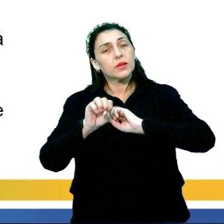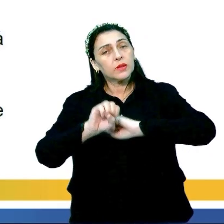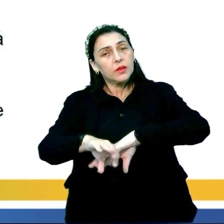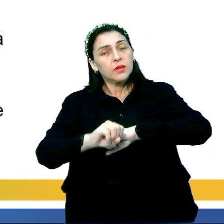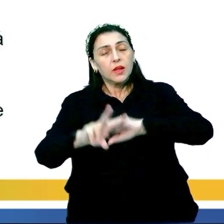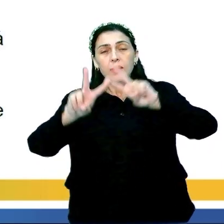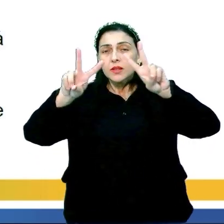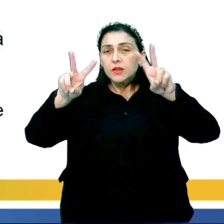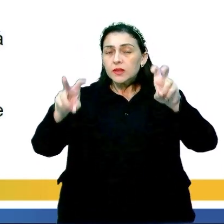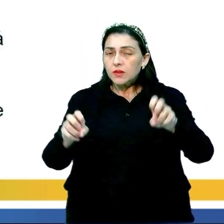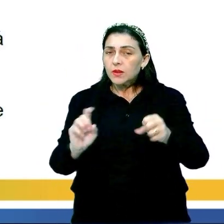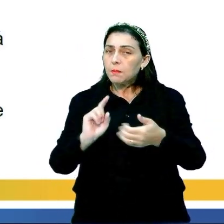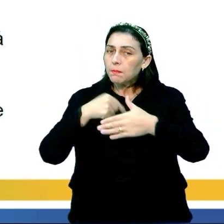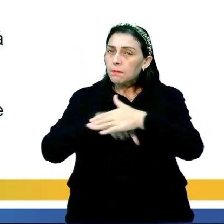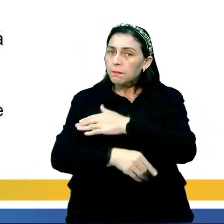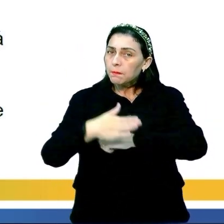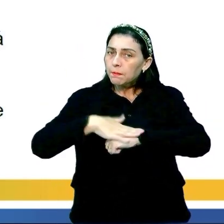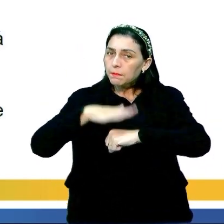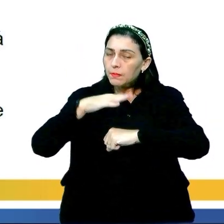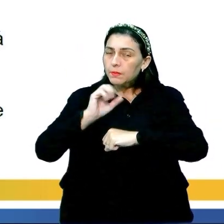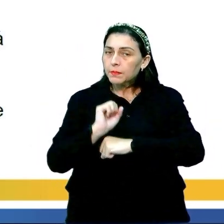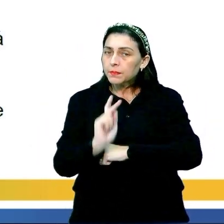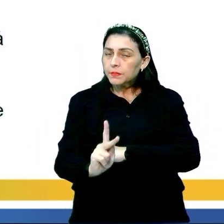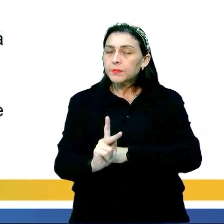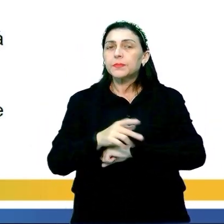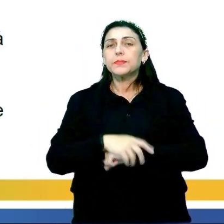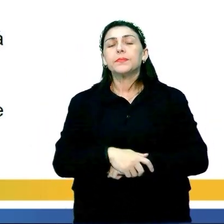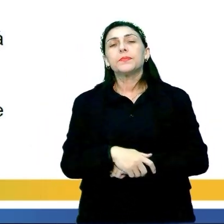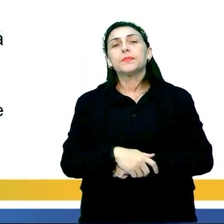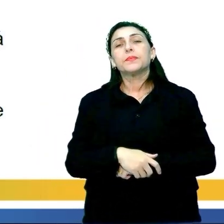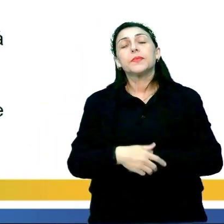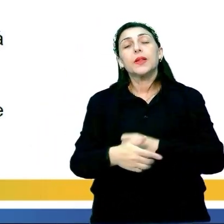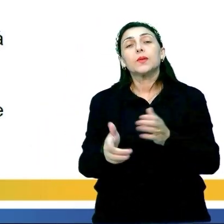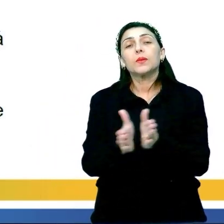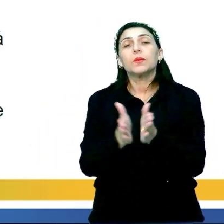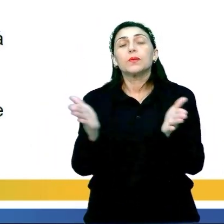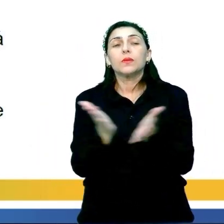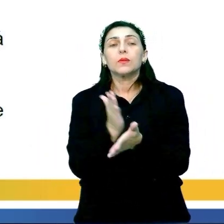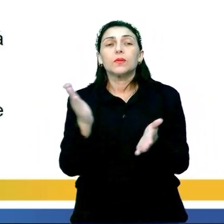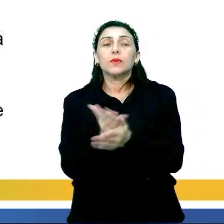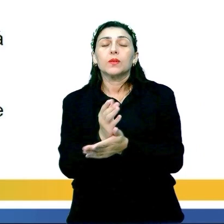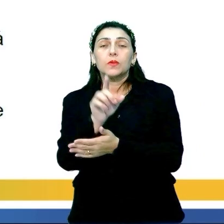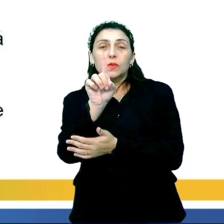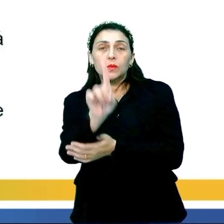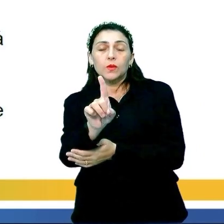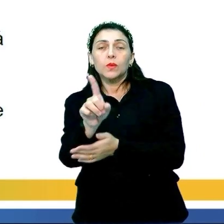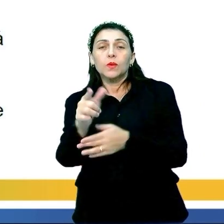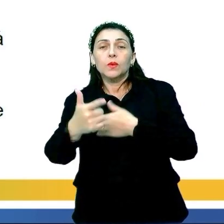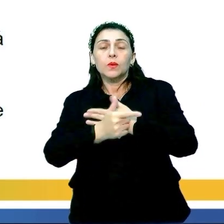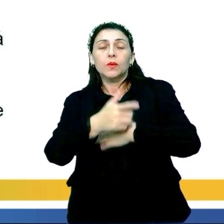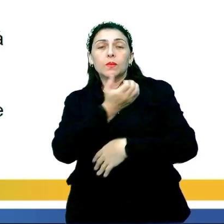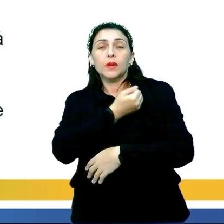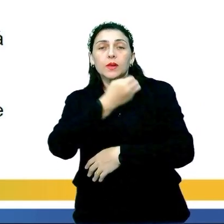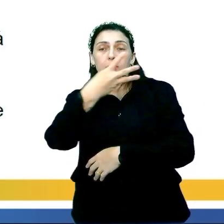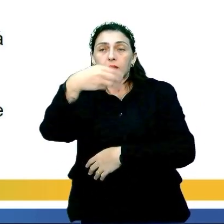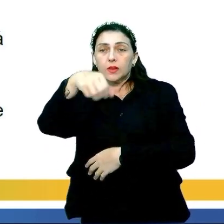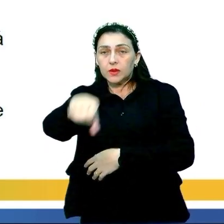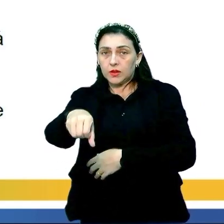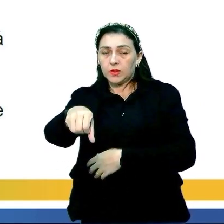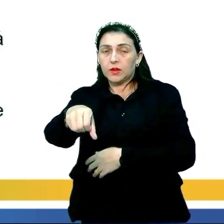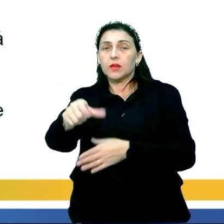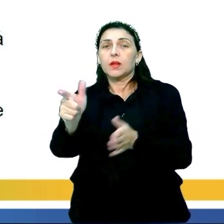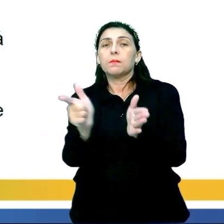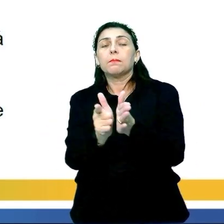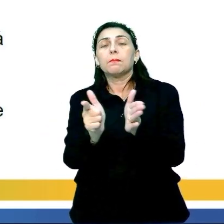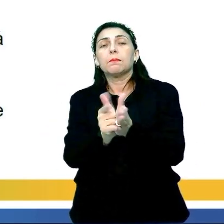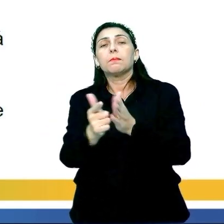esse assunto de forma mais aprofundada. Ok? Então, ela está lá no livro 1, na página 39 e na